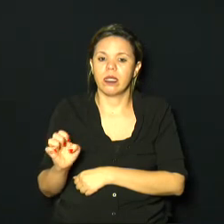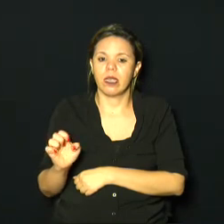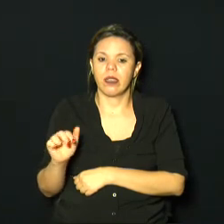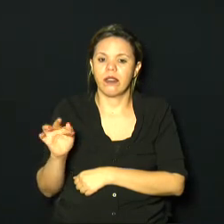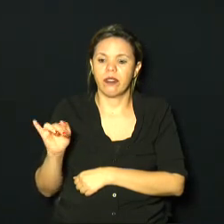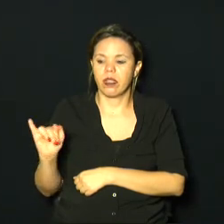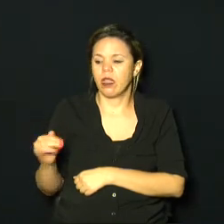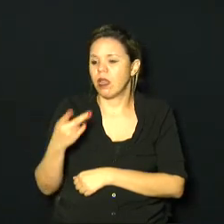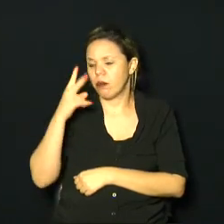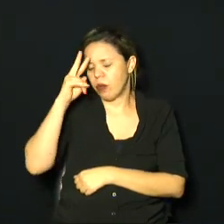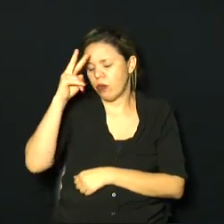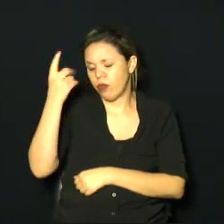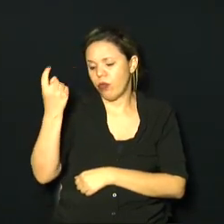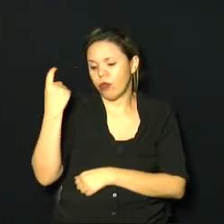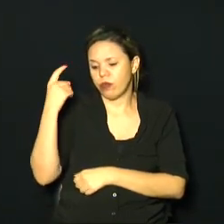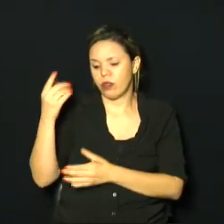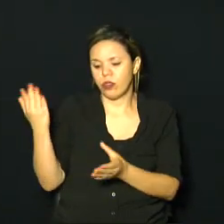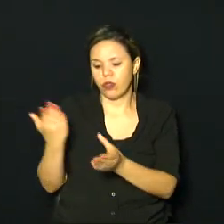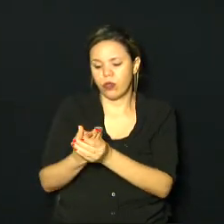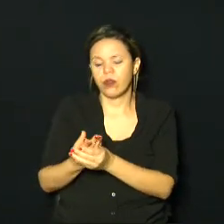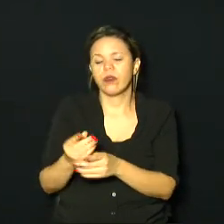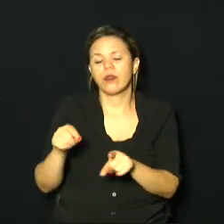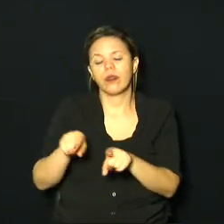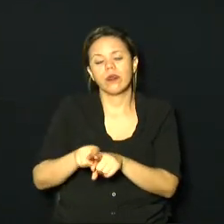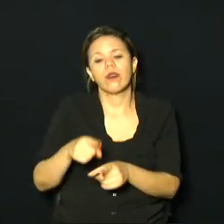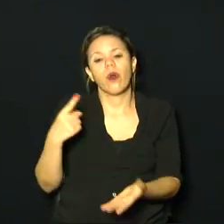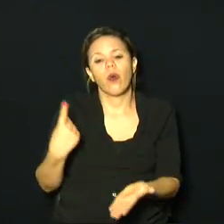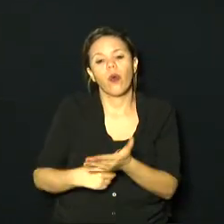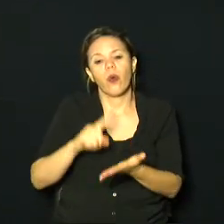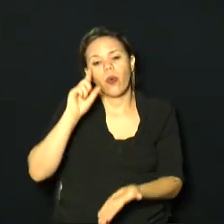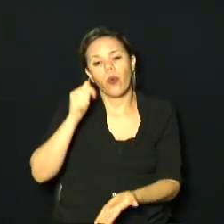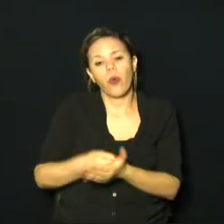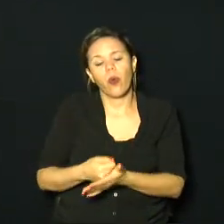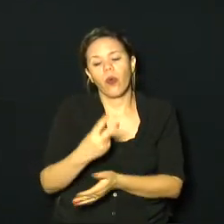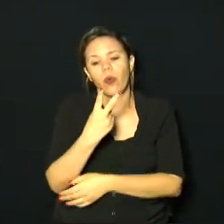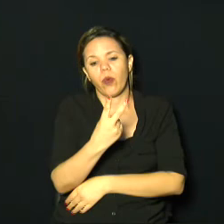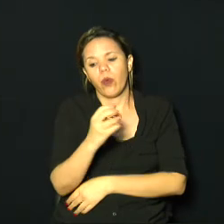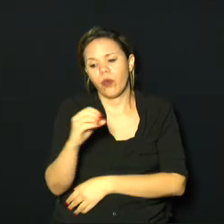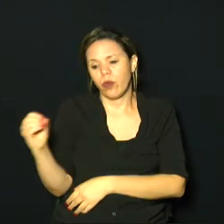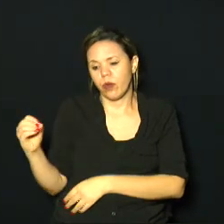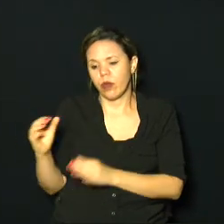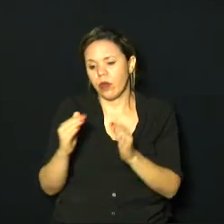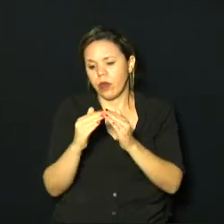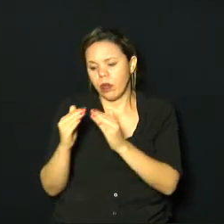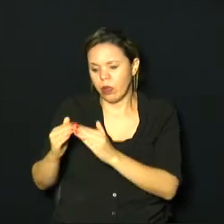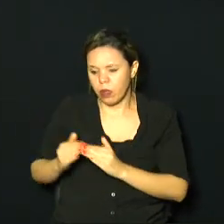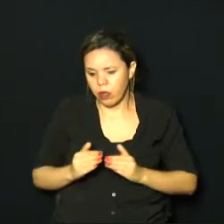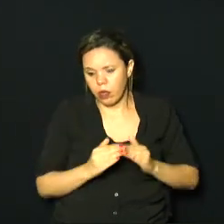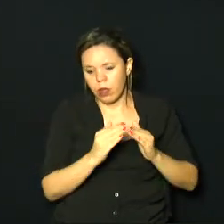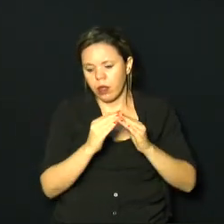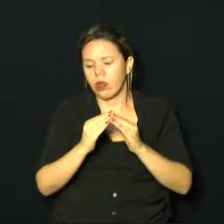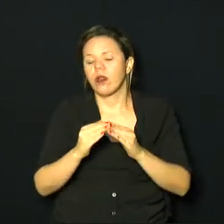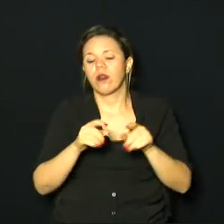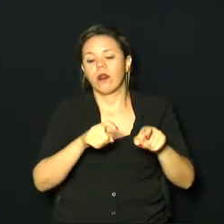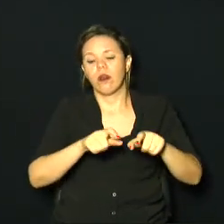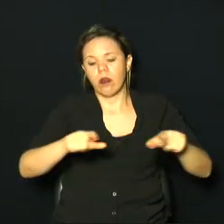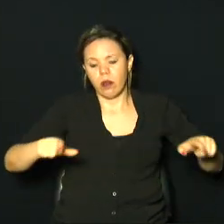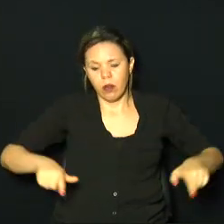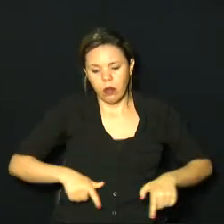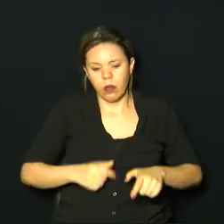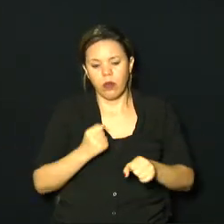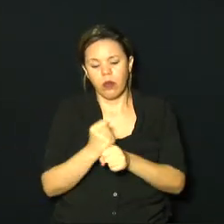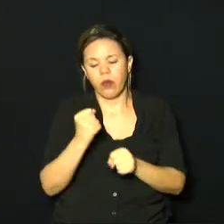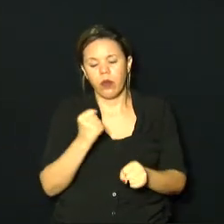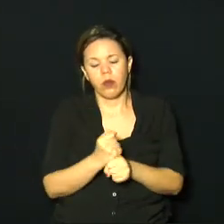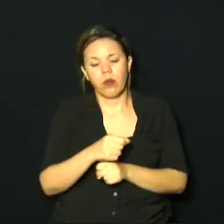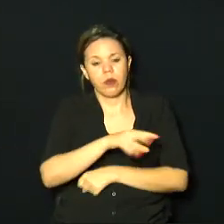que isso depois foi aos autos do processo, compromisso de garantir as 200 unidades habitacionais num loteamento a ser construído pela prefeitura, da